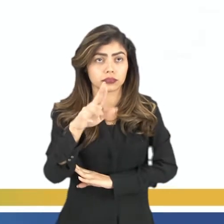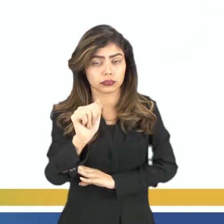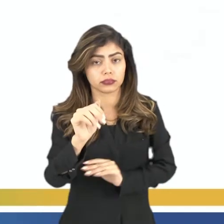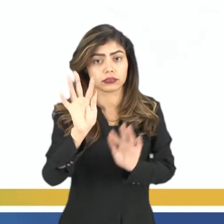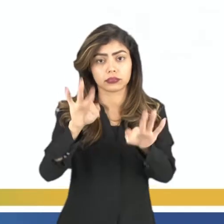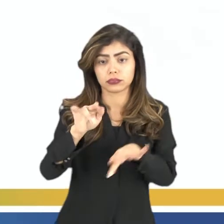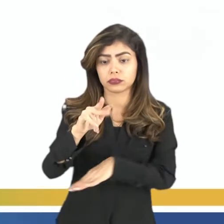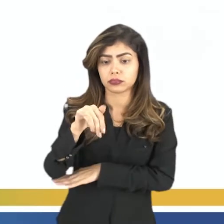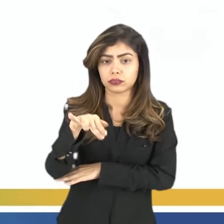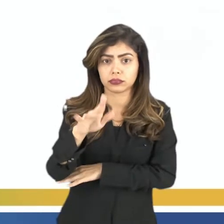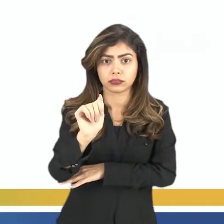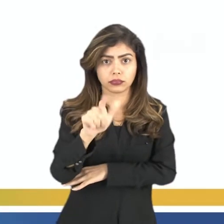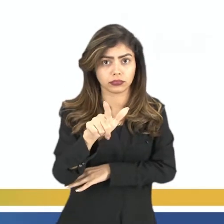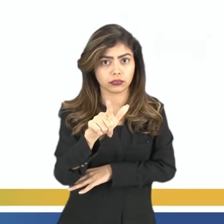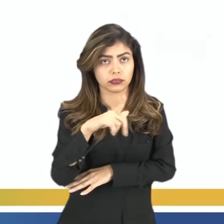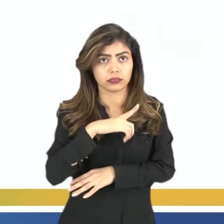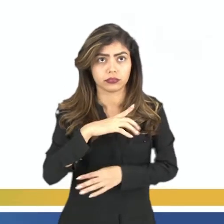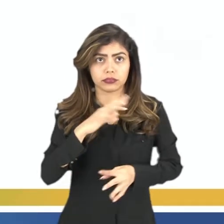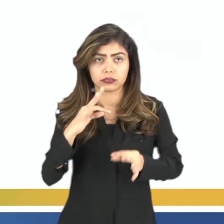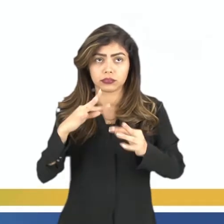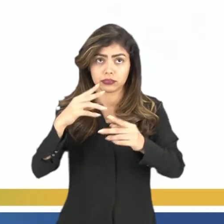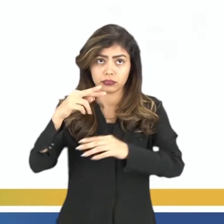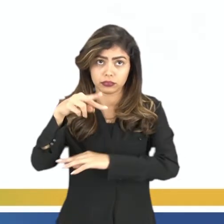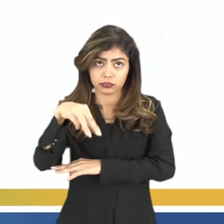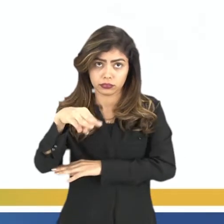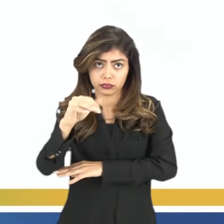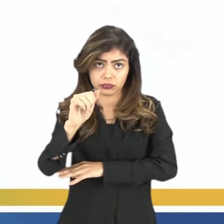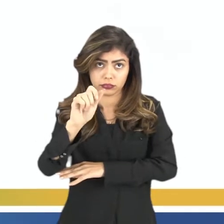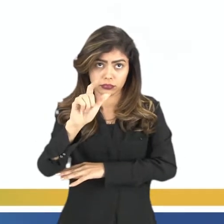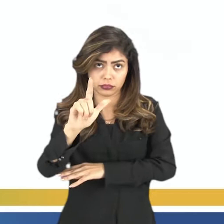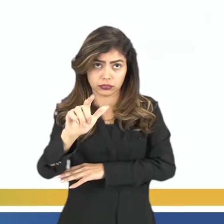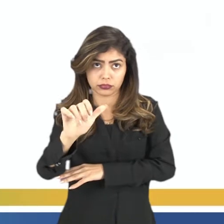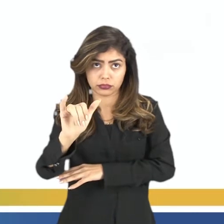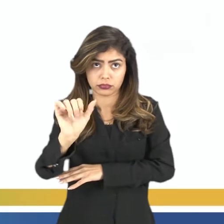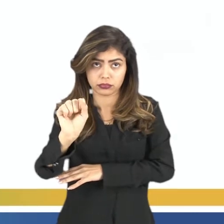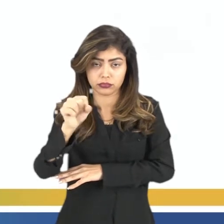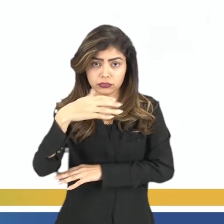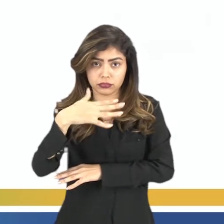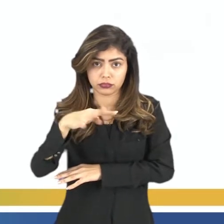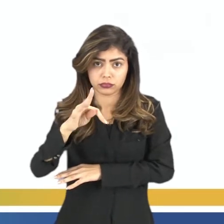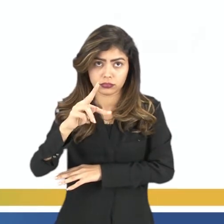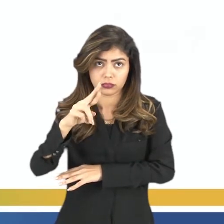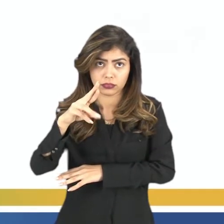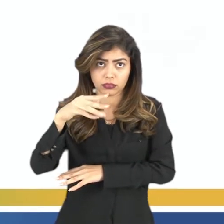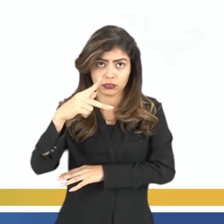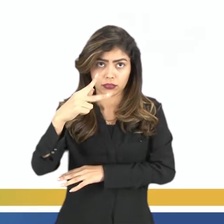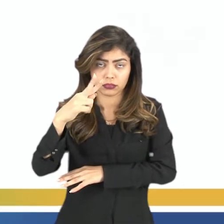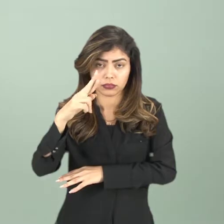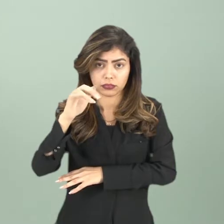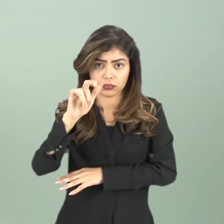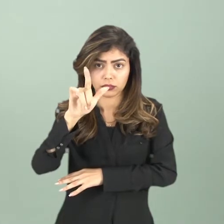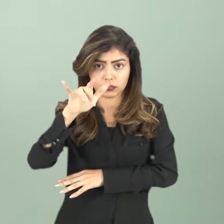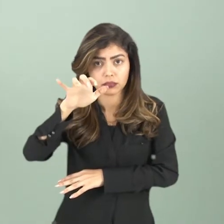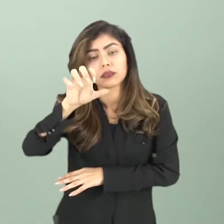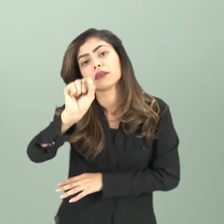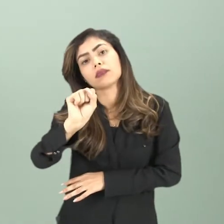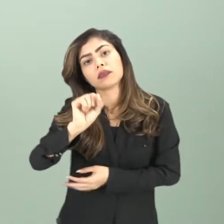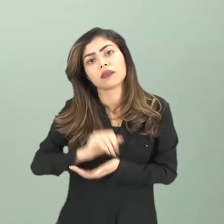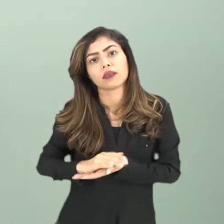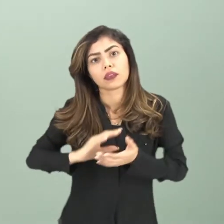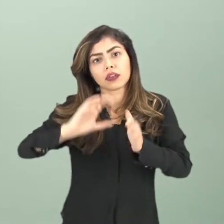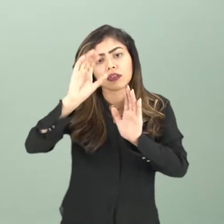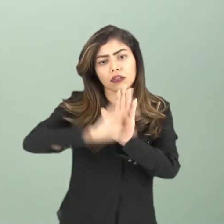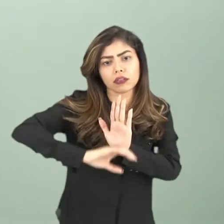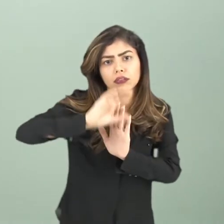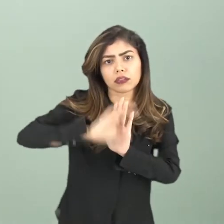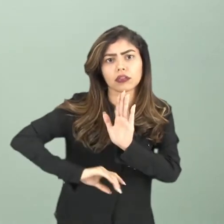consecutivas, finais, modais e temporais, tá? Se vocês conseguirem acompanhar o slide, vocês vão ver o